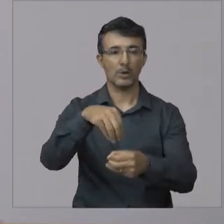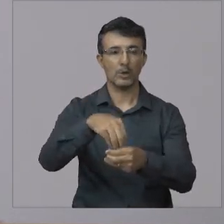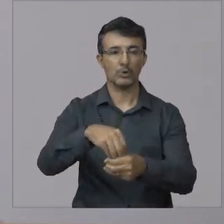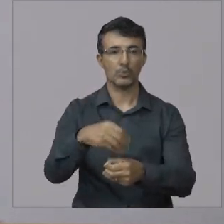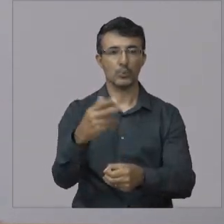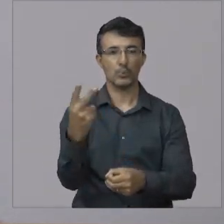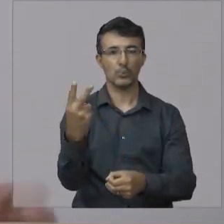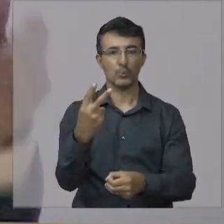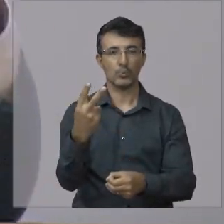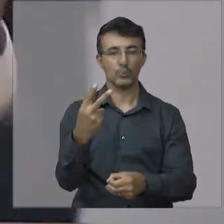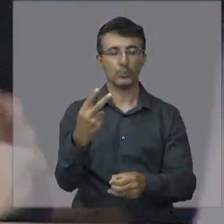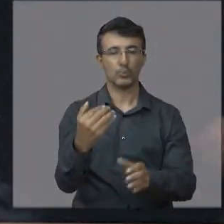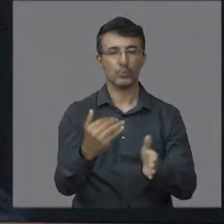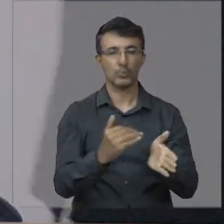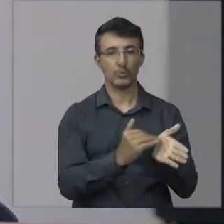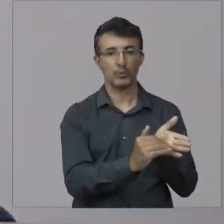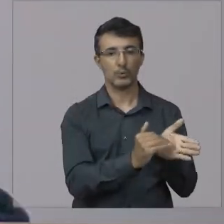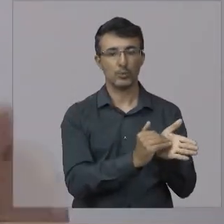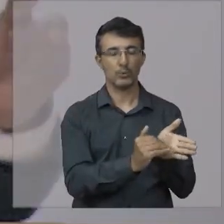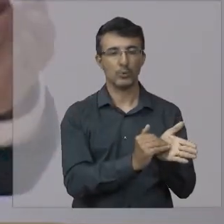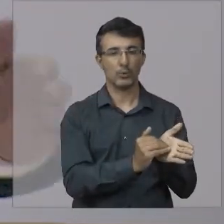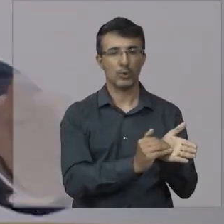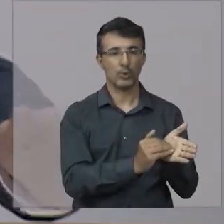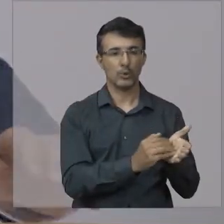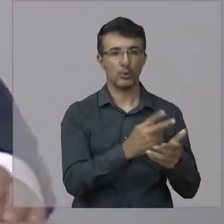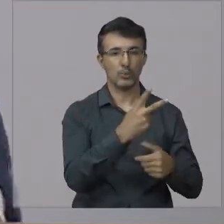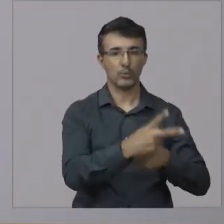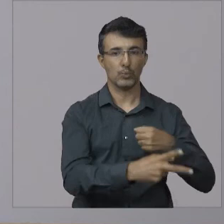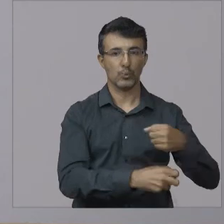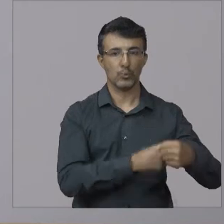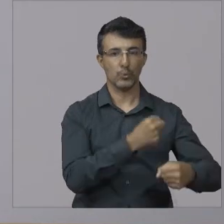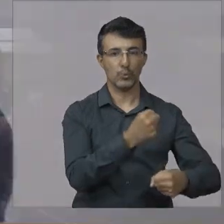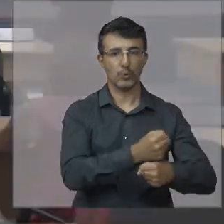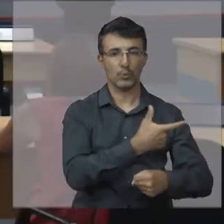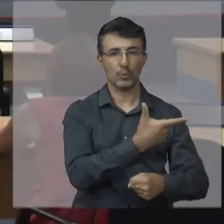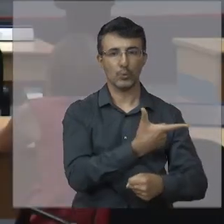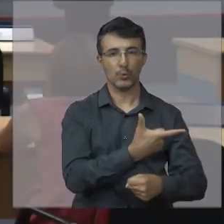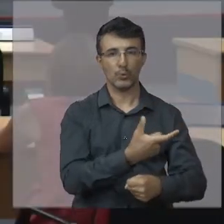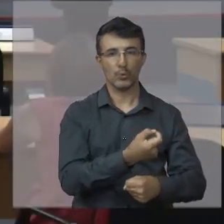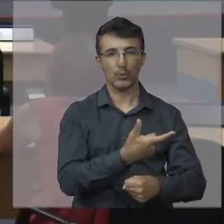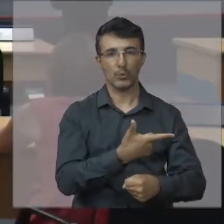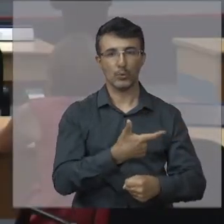e 2022, com 17 votos. E com a palavra, Marcelo Garcia.